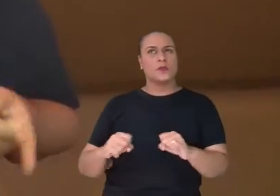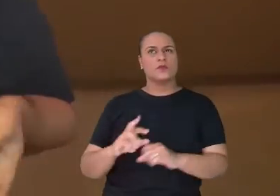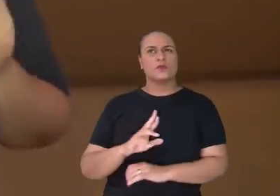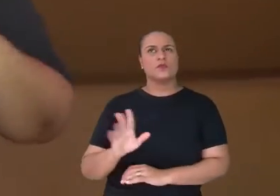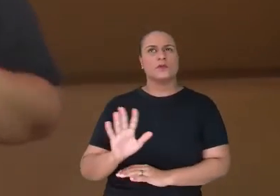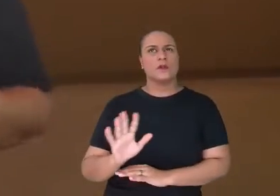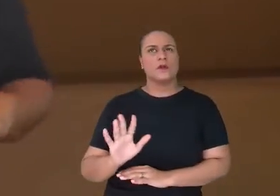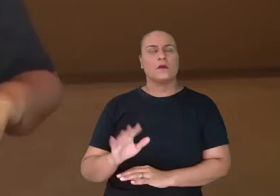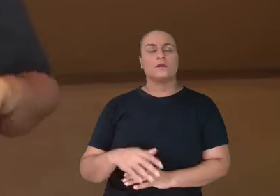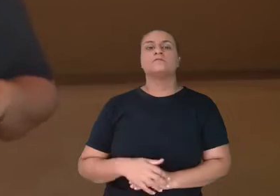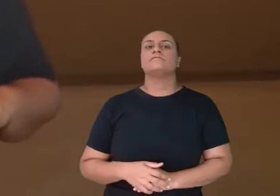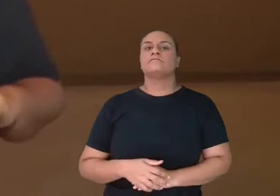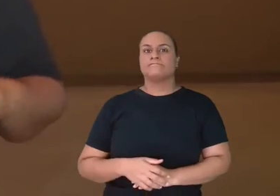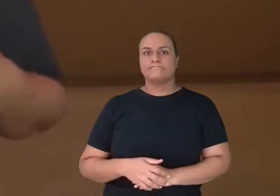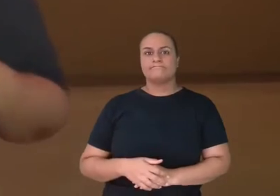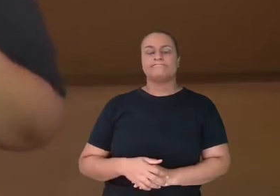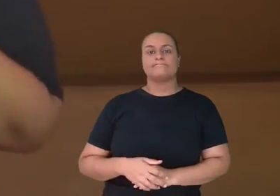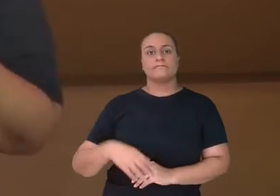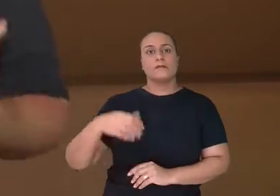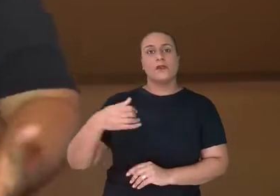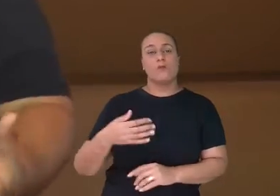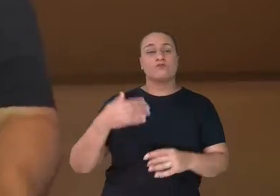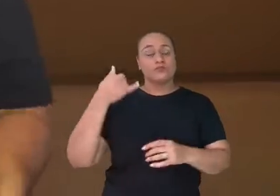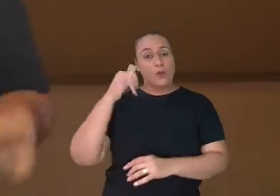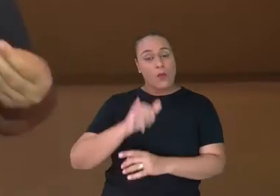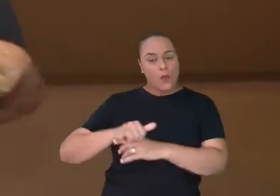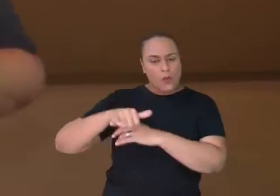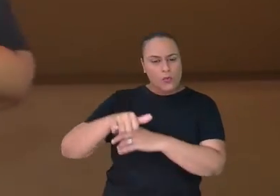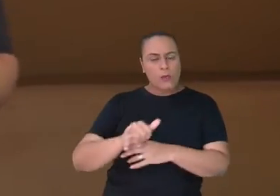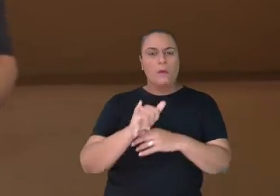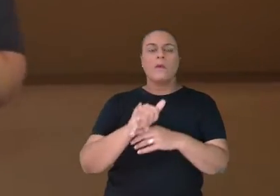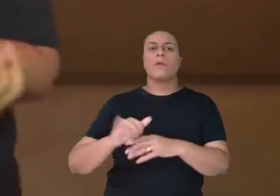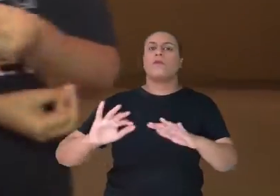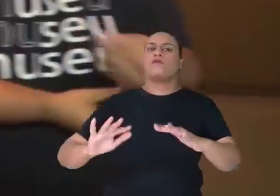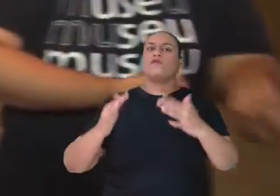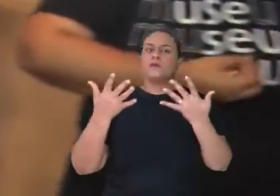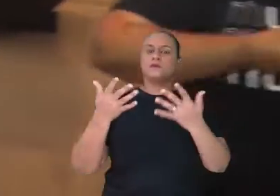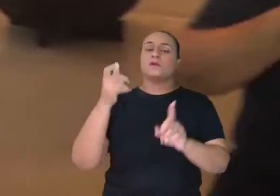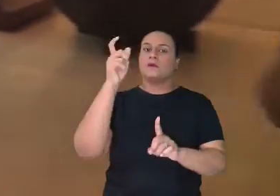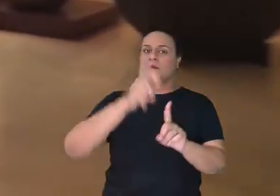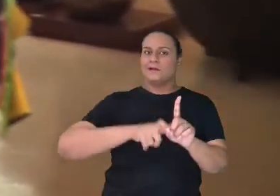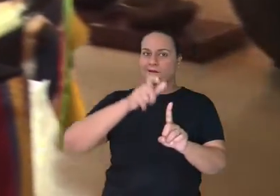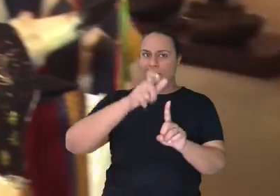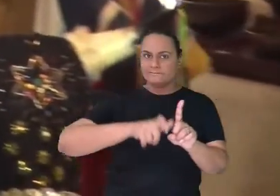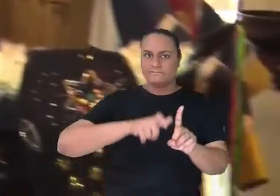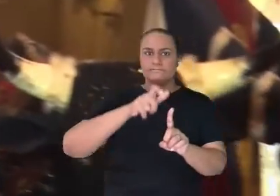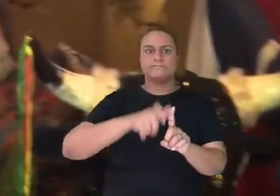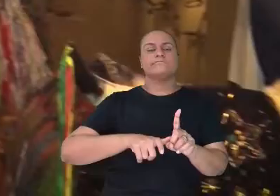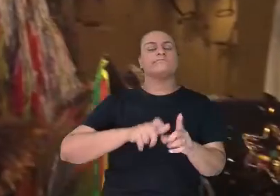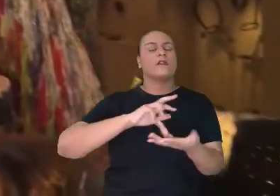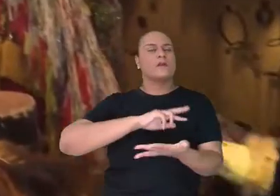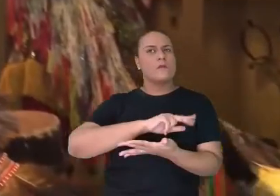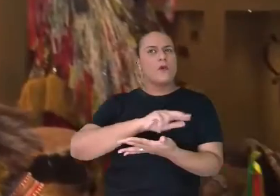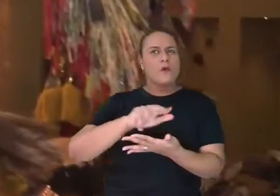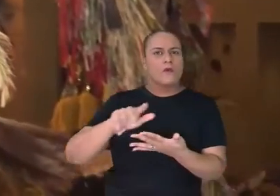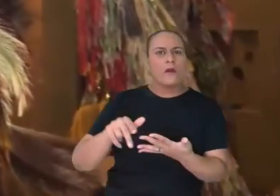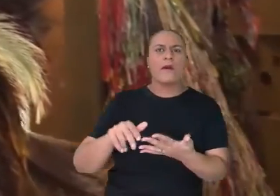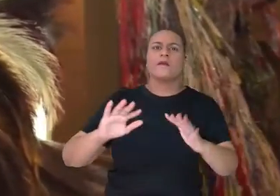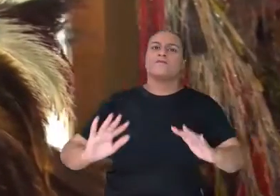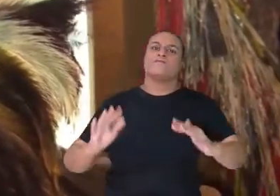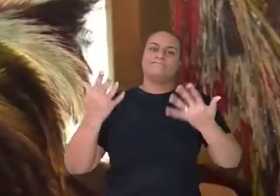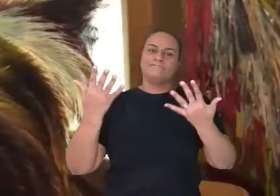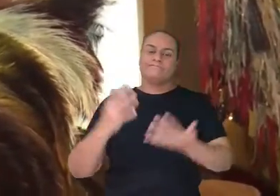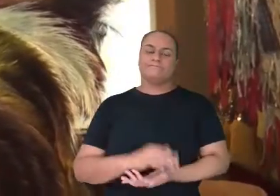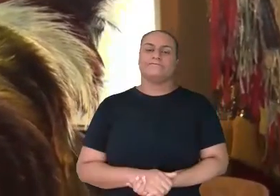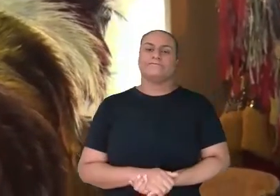do Bumba Meu Boi do Maranhão. Então são personagens que eles acabam transitando entre diversos folguedos.